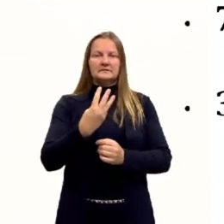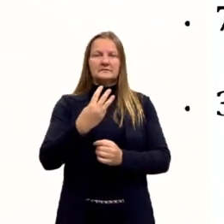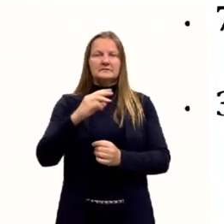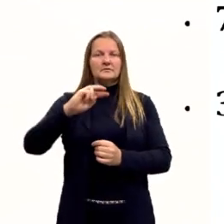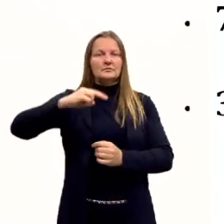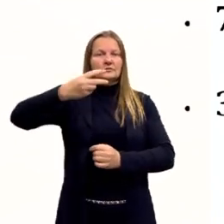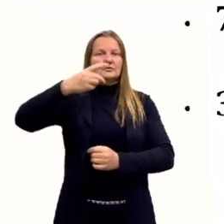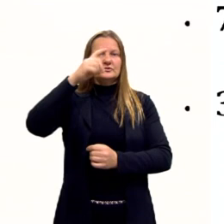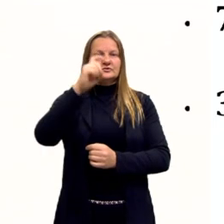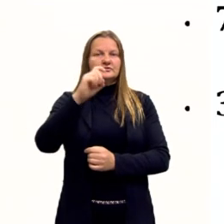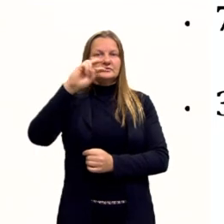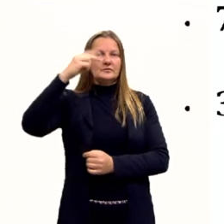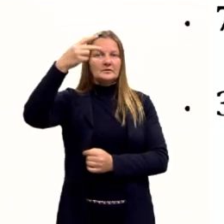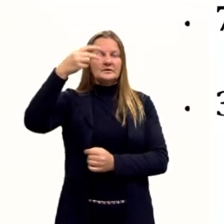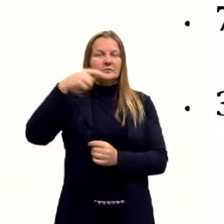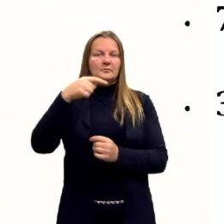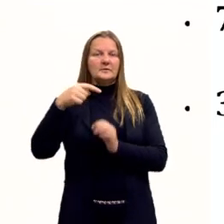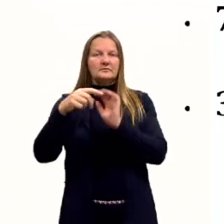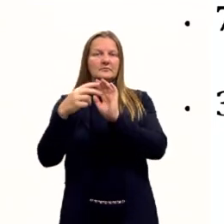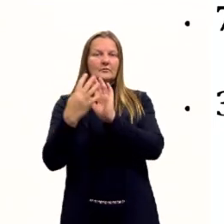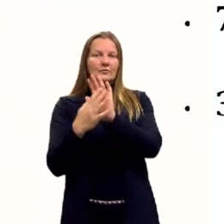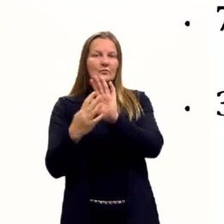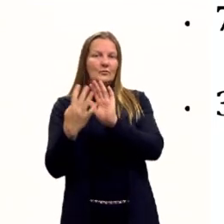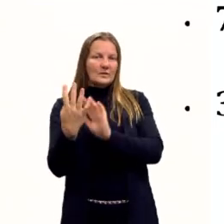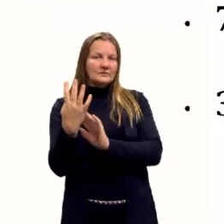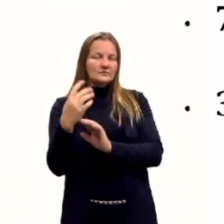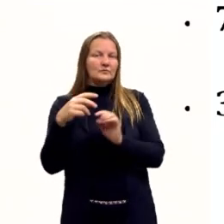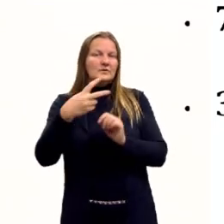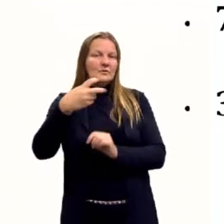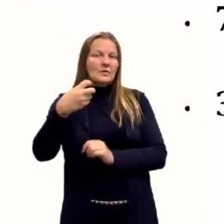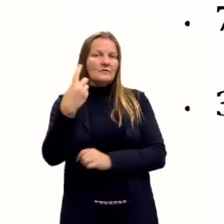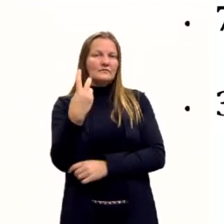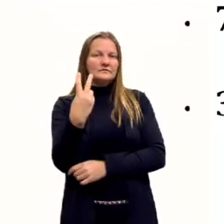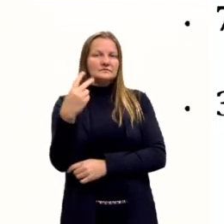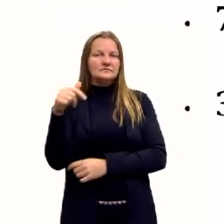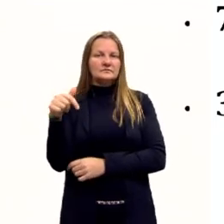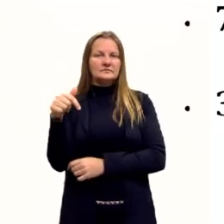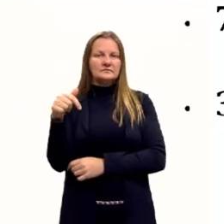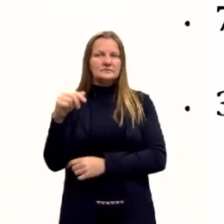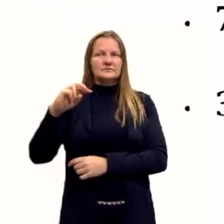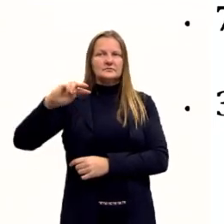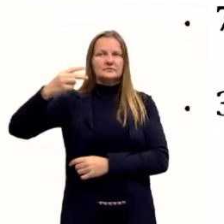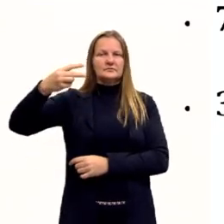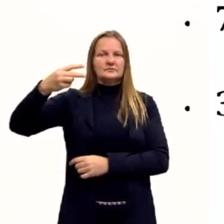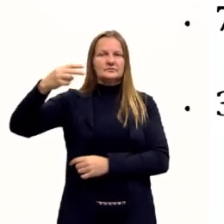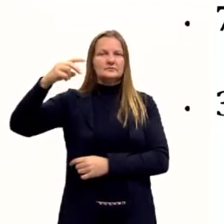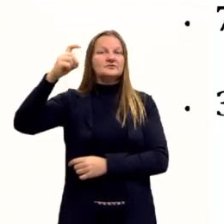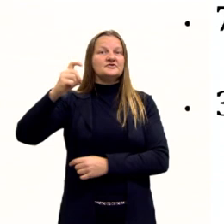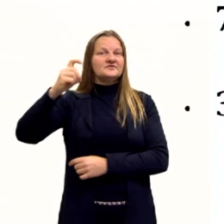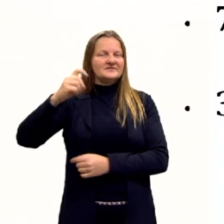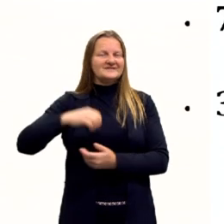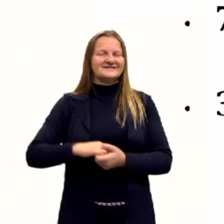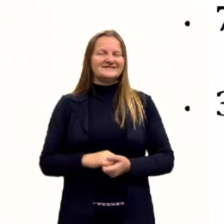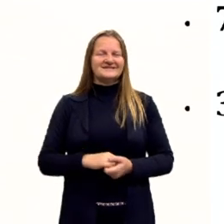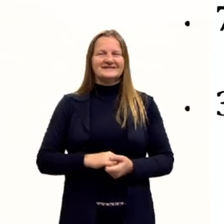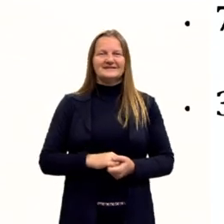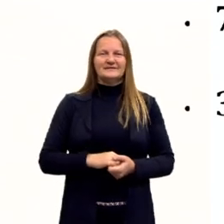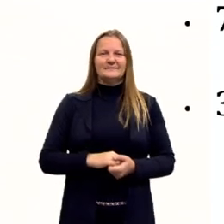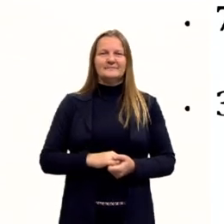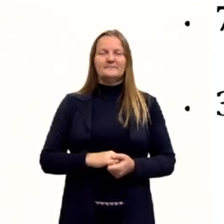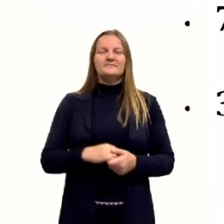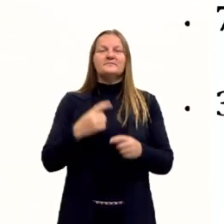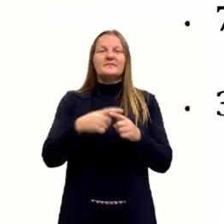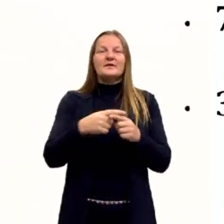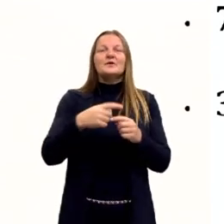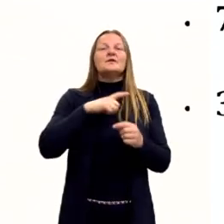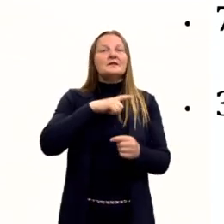a x ao quadrado menos 4 = 27 elevado a x de novo temos igualdade